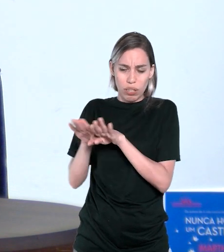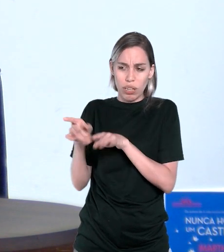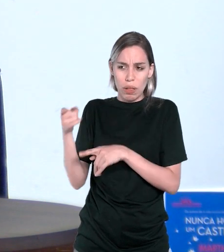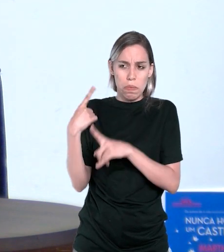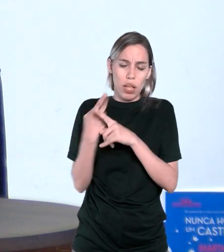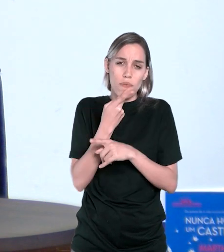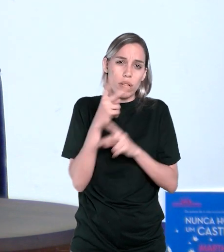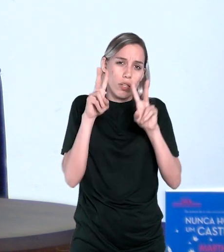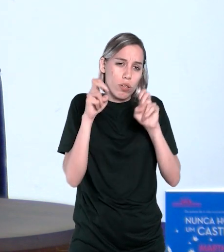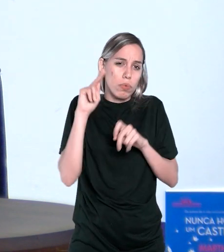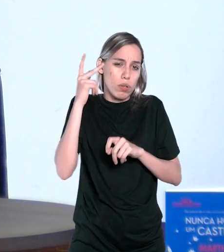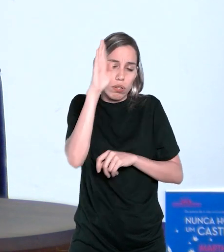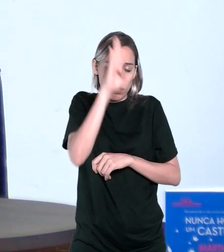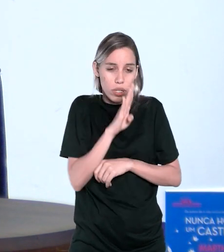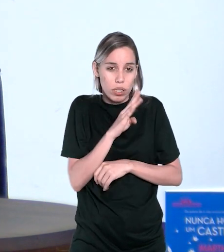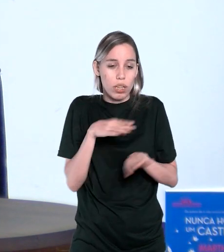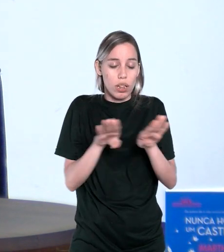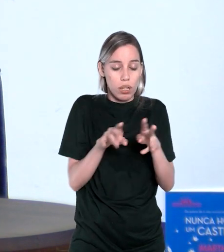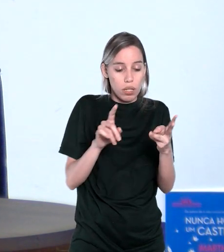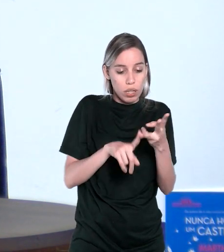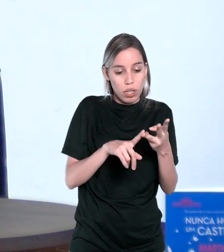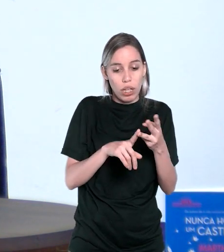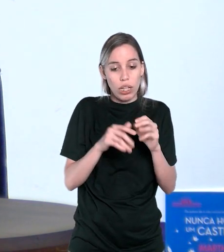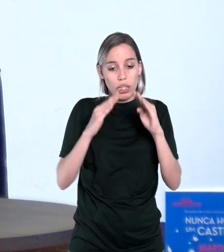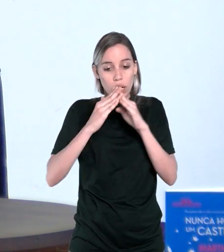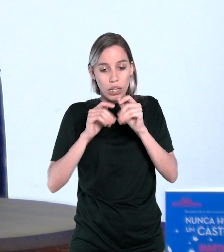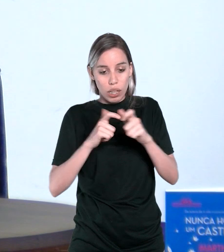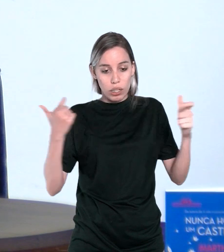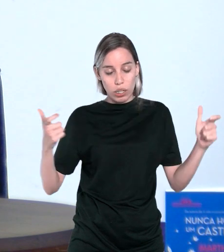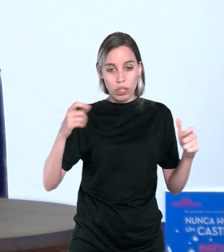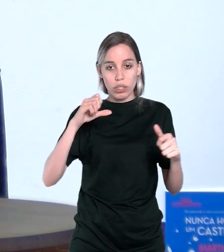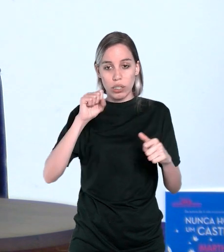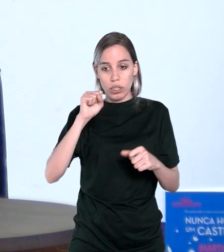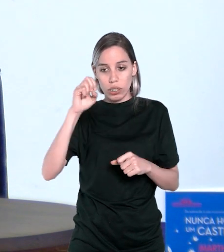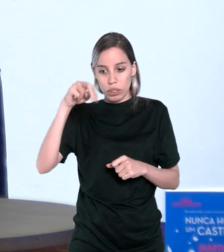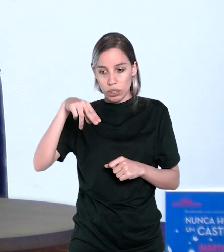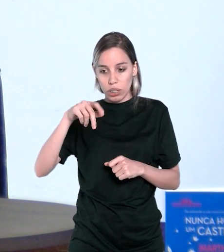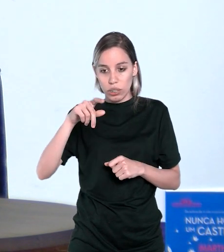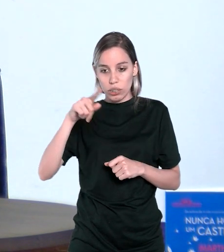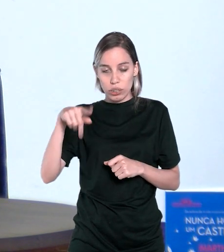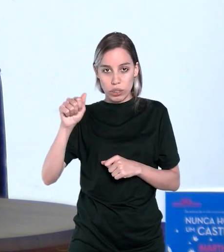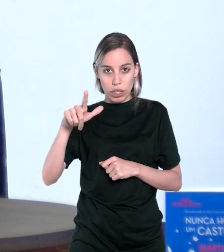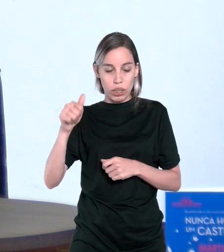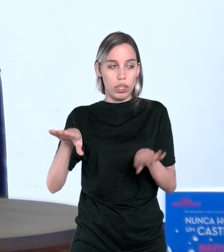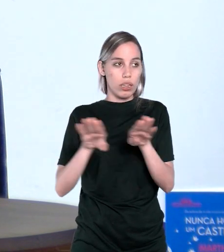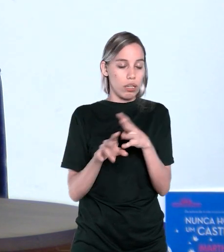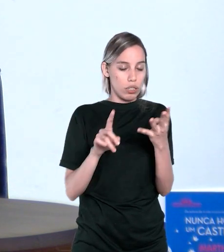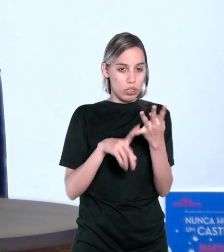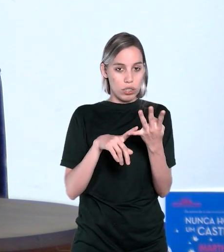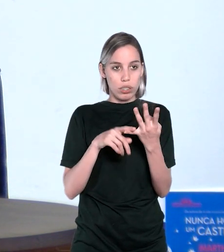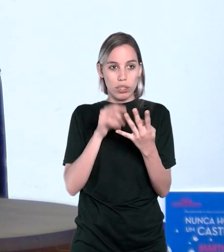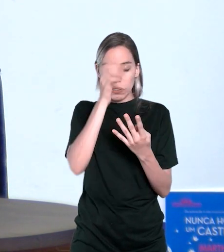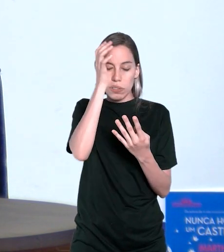Senzala. Eu gosto muito das Veias Abertas da América Latina. Gosto demais do George Saunders.